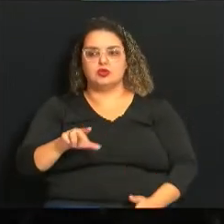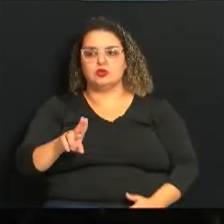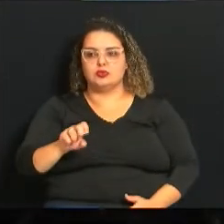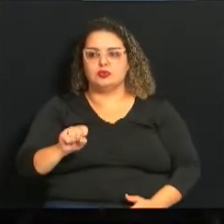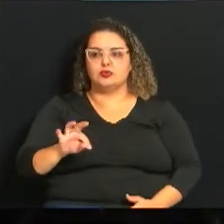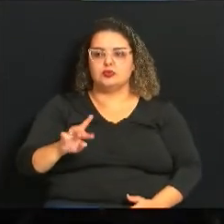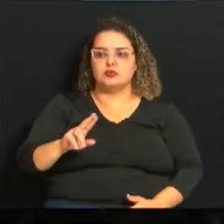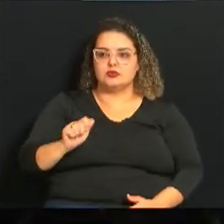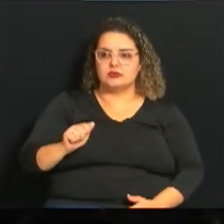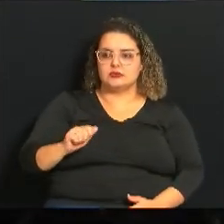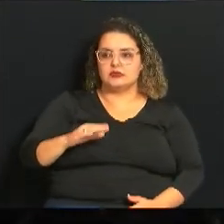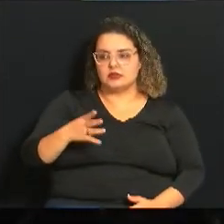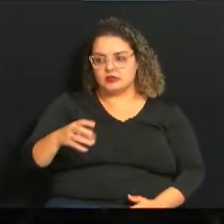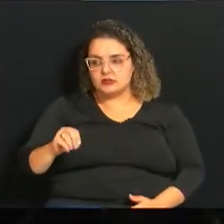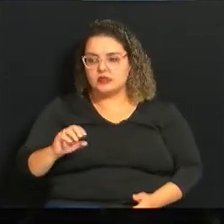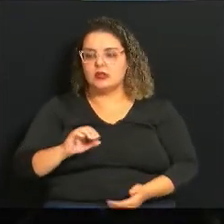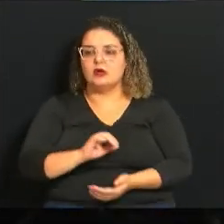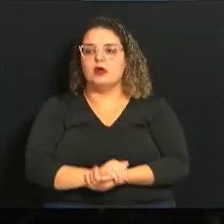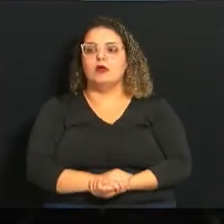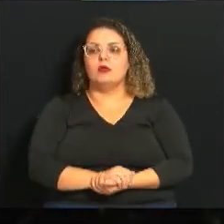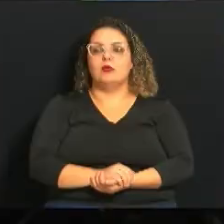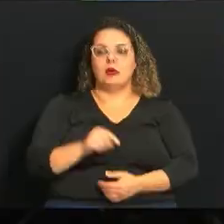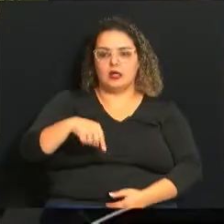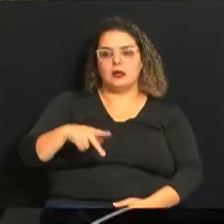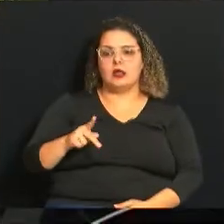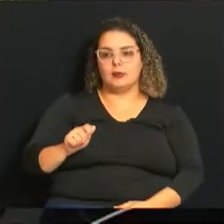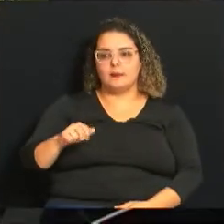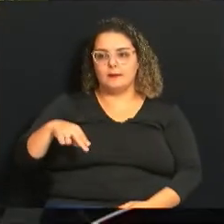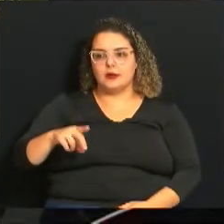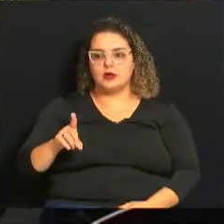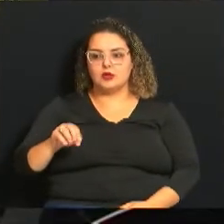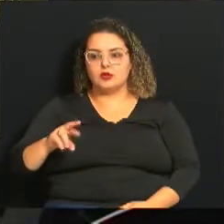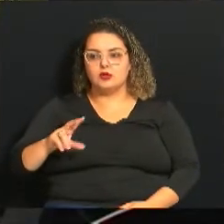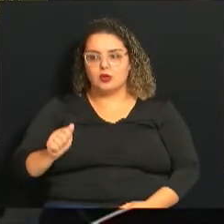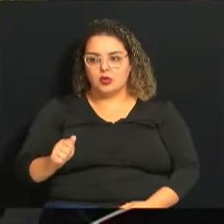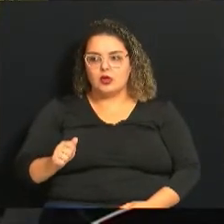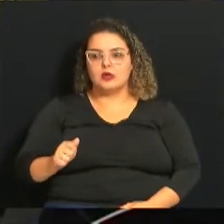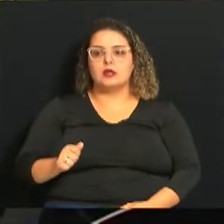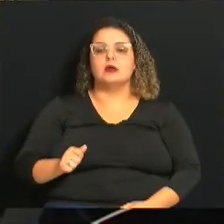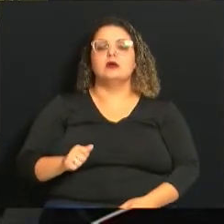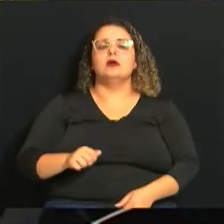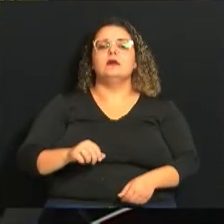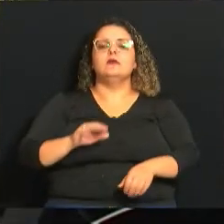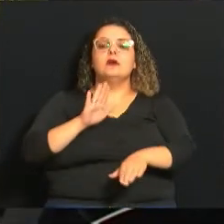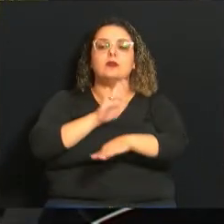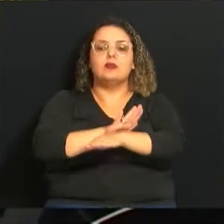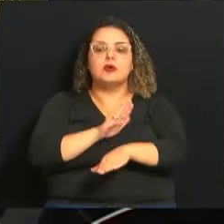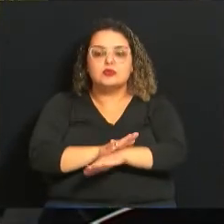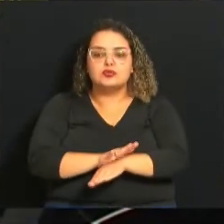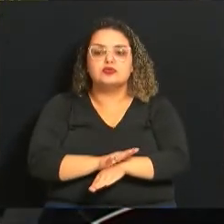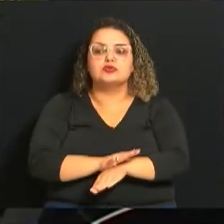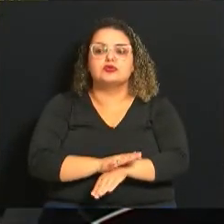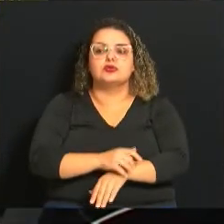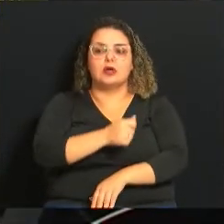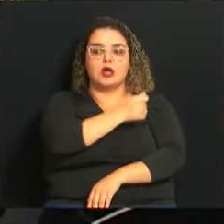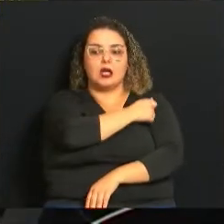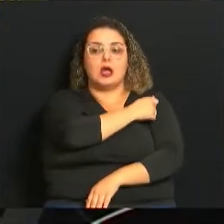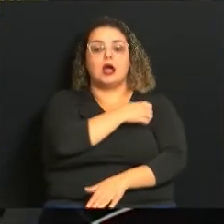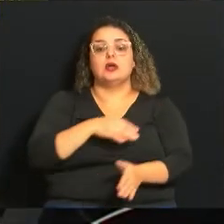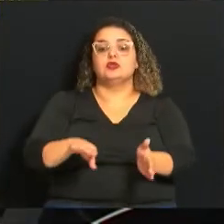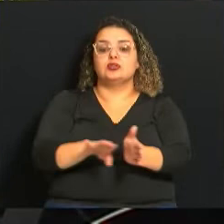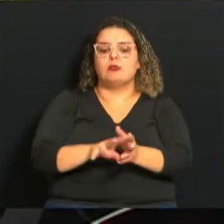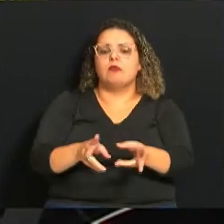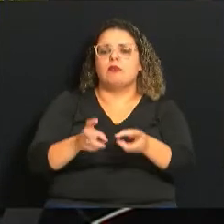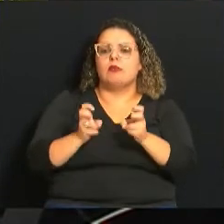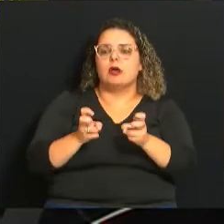Pandora mesmo, né? Aqui a gente tem professores que vão ajudar esses alunos que chegam a perceber em que ponto